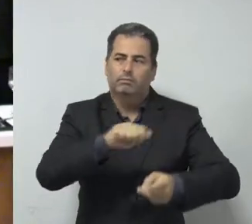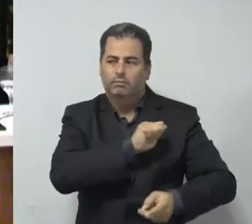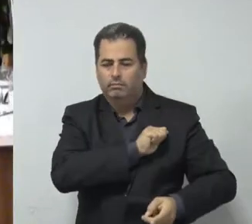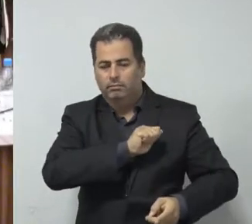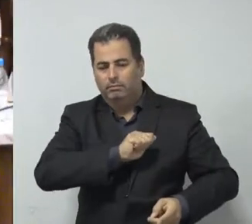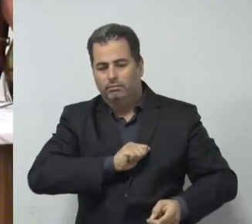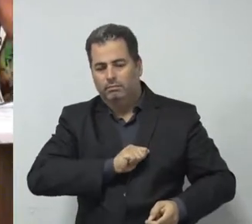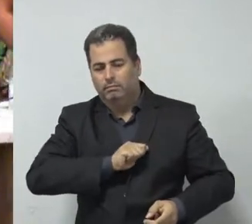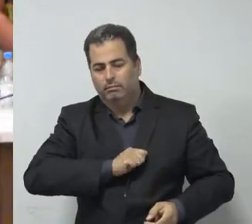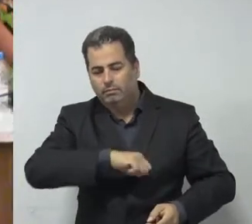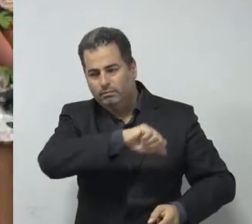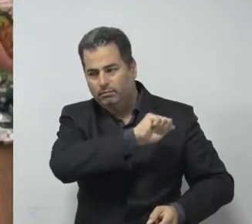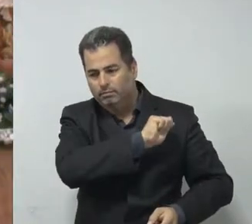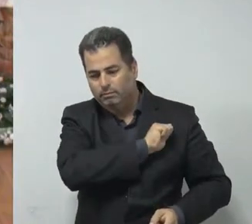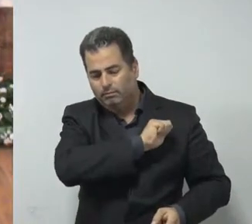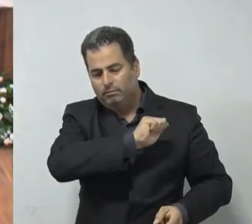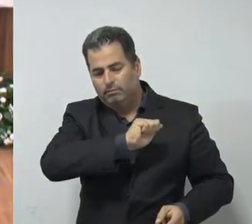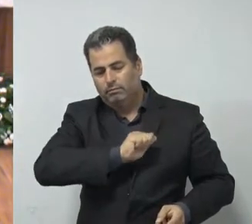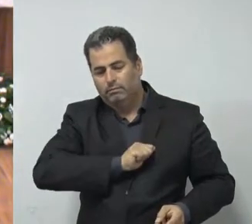Anápolis,